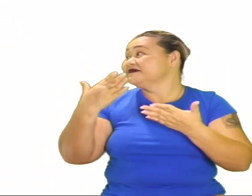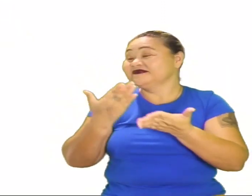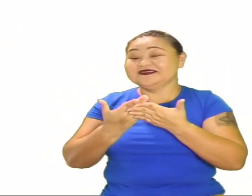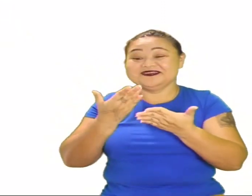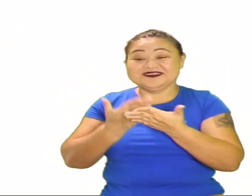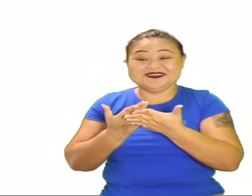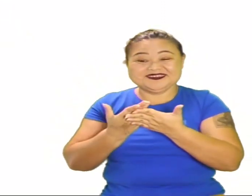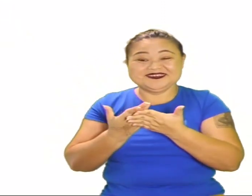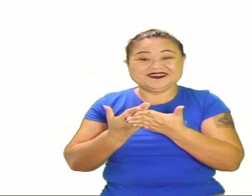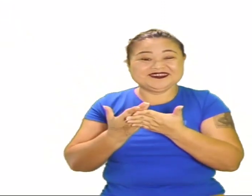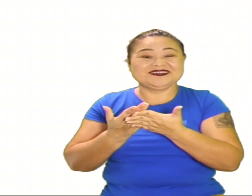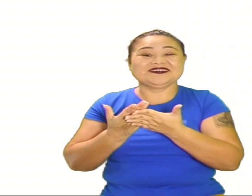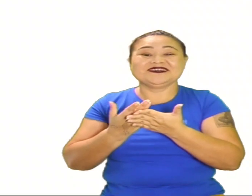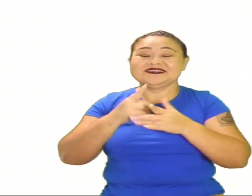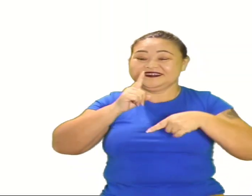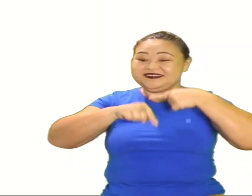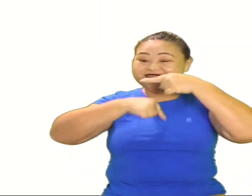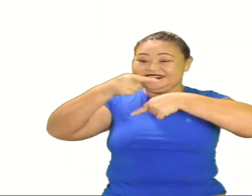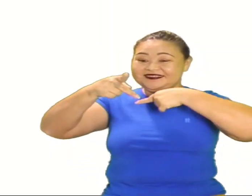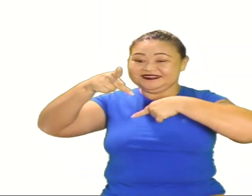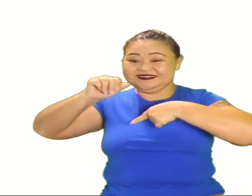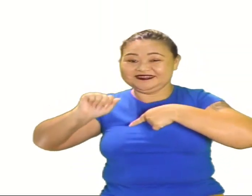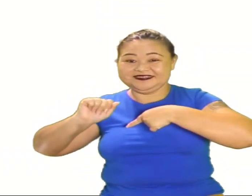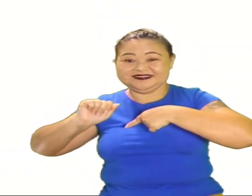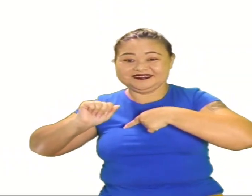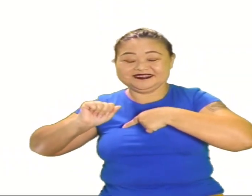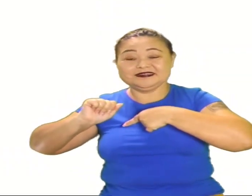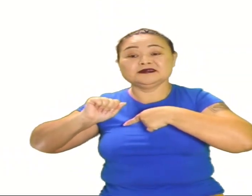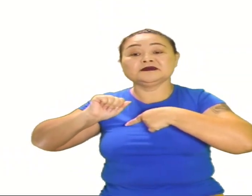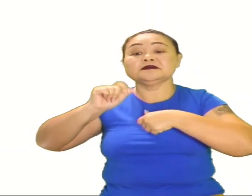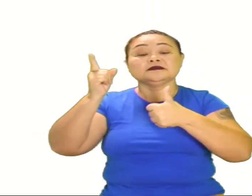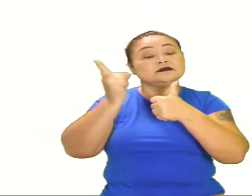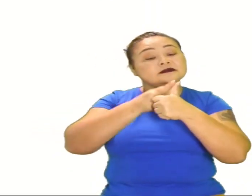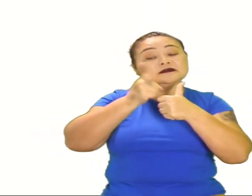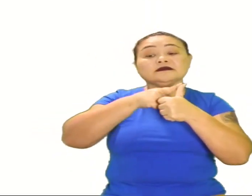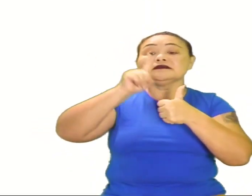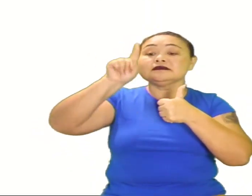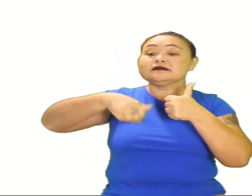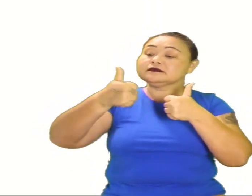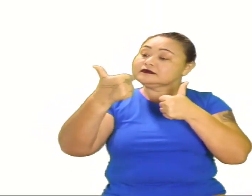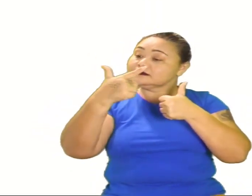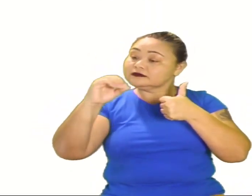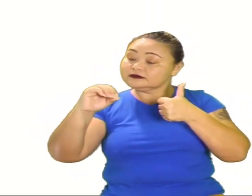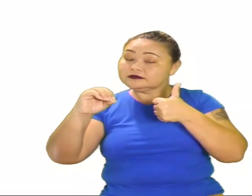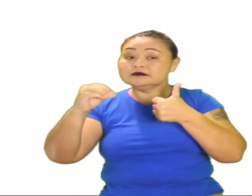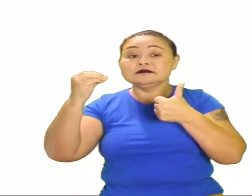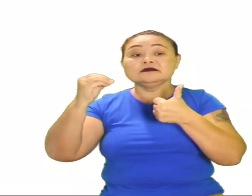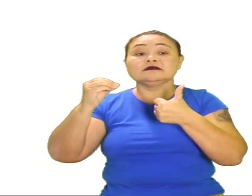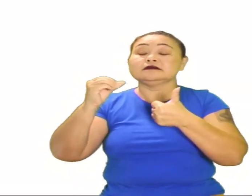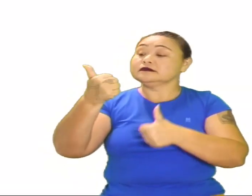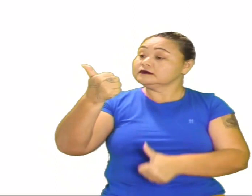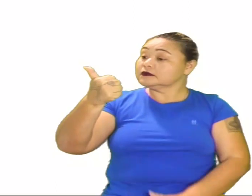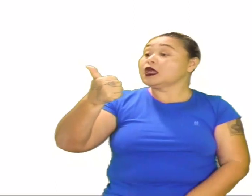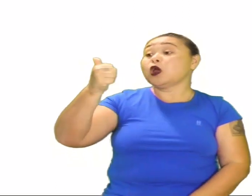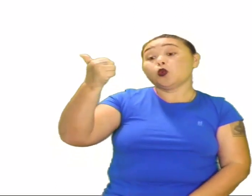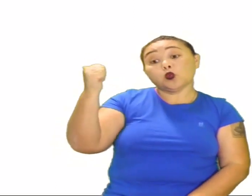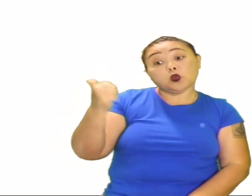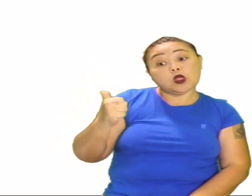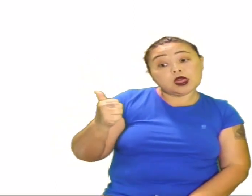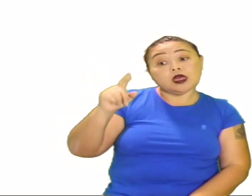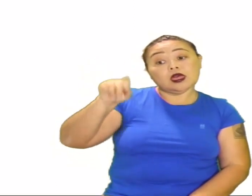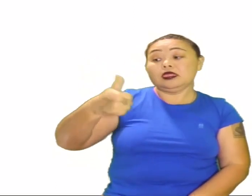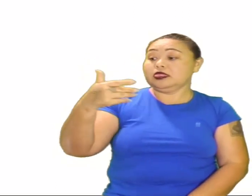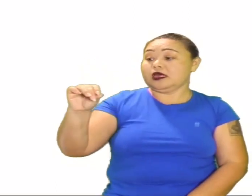né? Numa progressão aritmética, o primeiro termo é 120 e o 11º termo